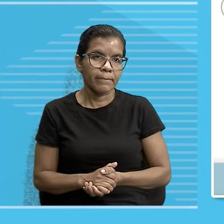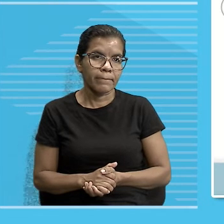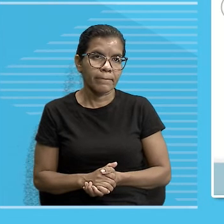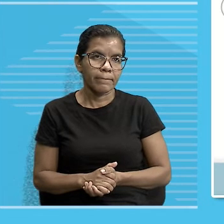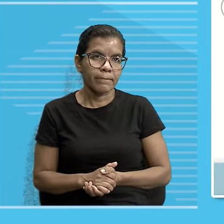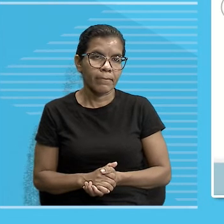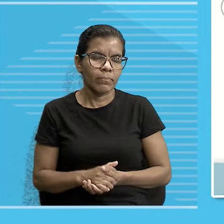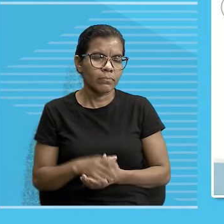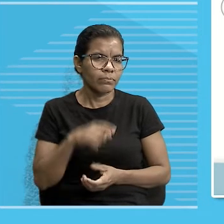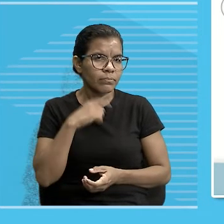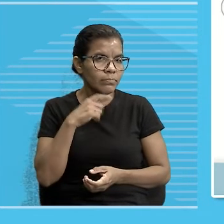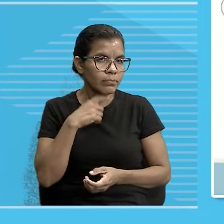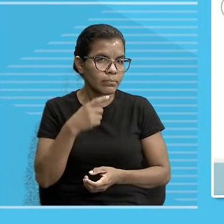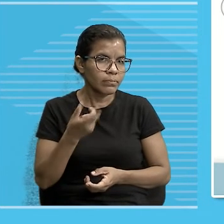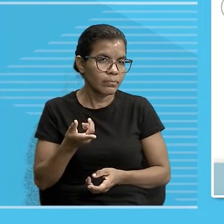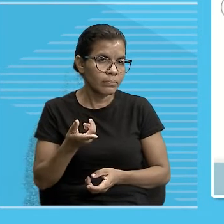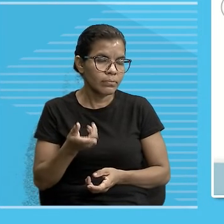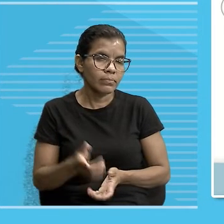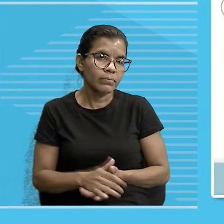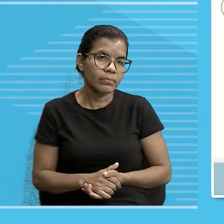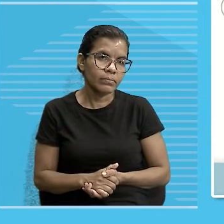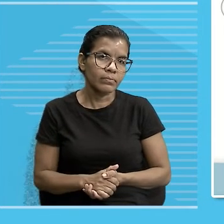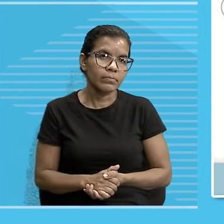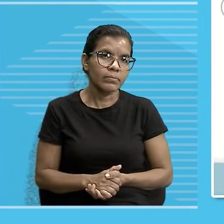Ficou alguma dúvida?